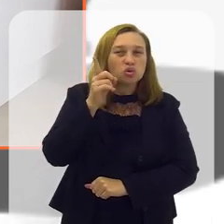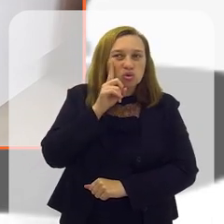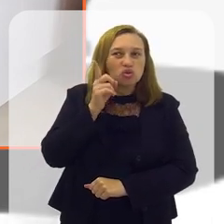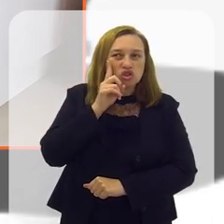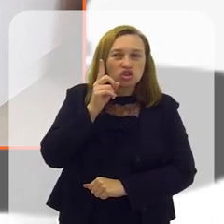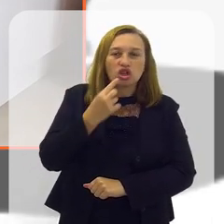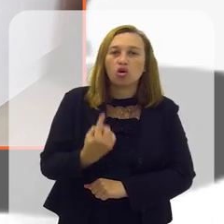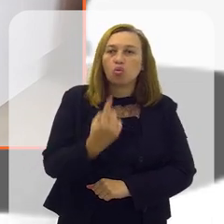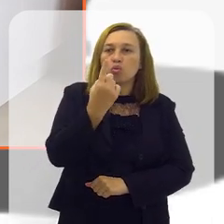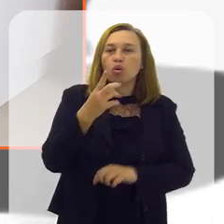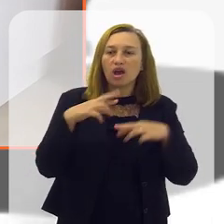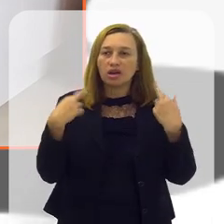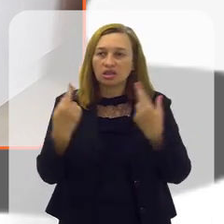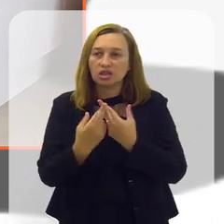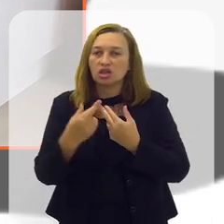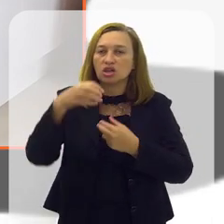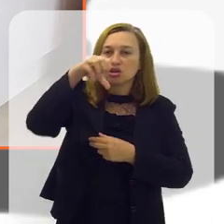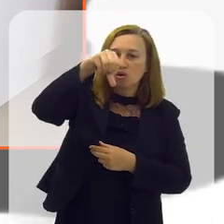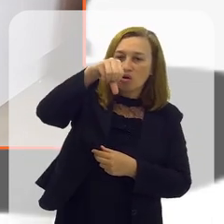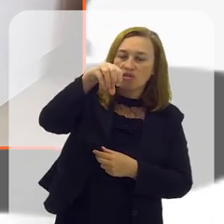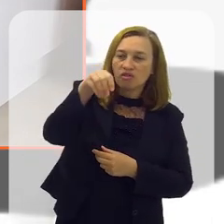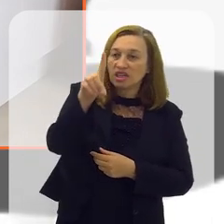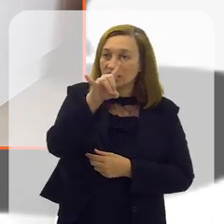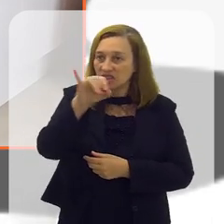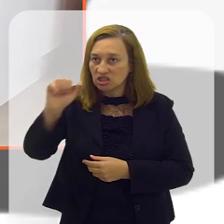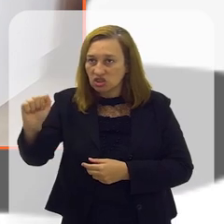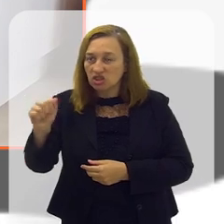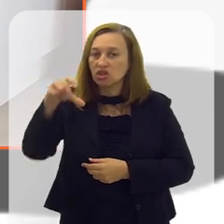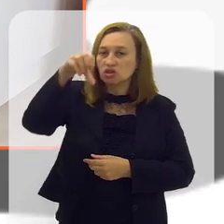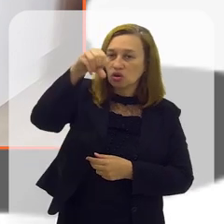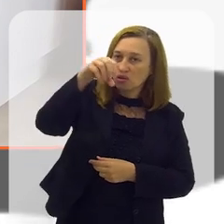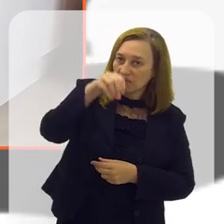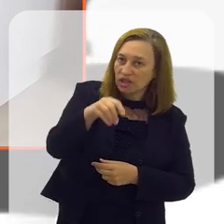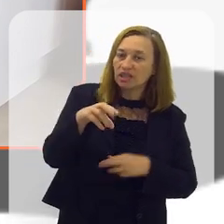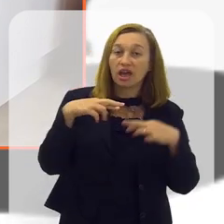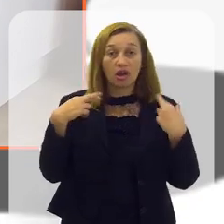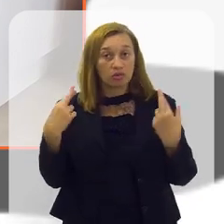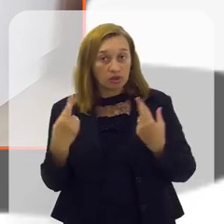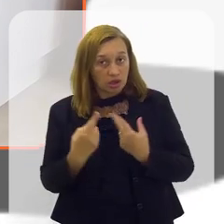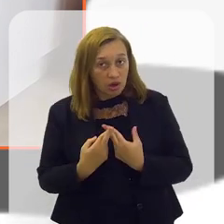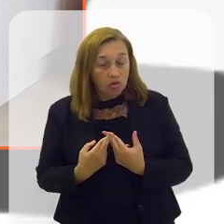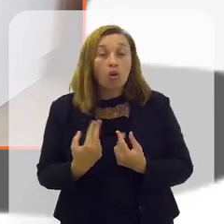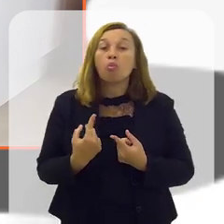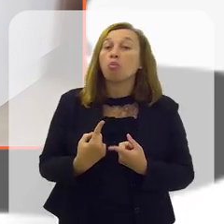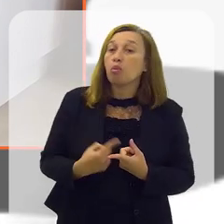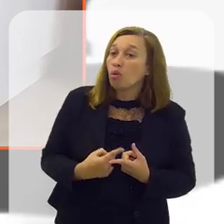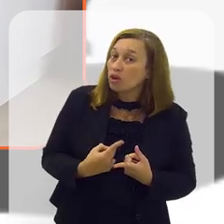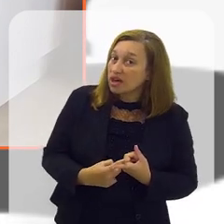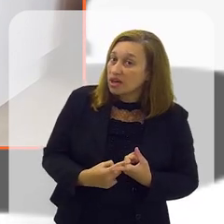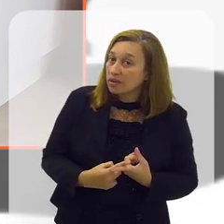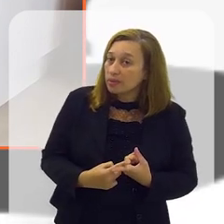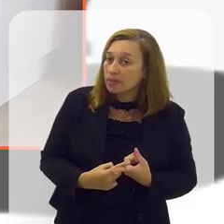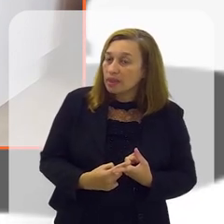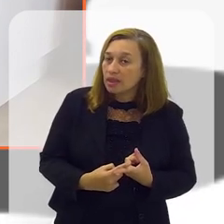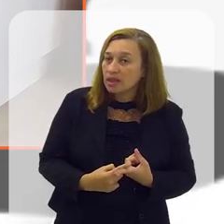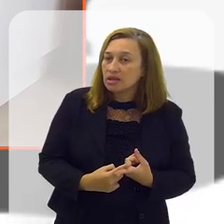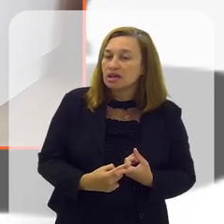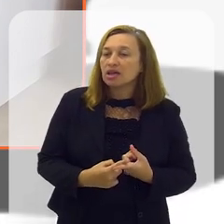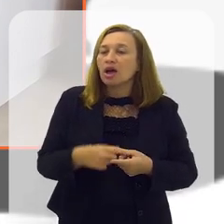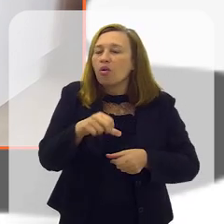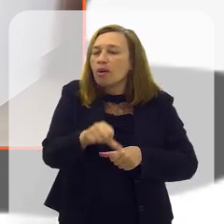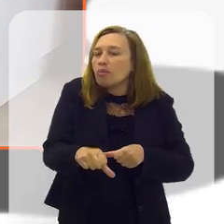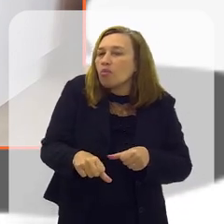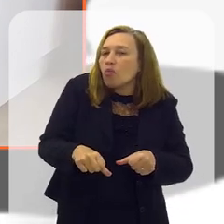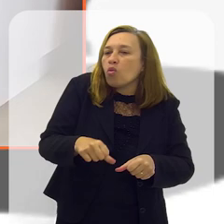cada dia uma reunião. Então se fala 90 dias, 90 reuniões. Por quê? Porque é